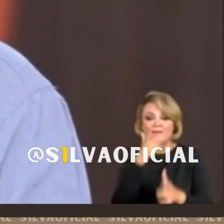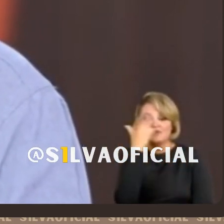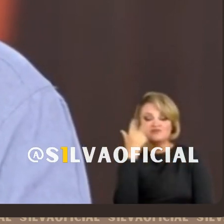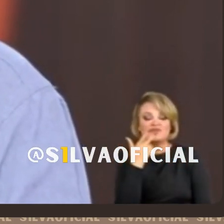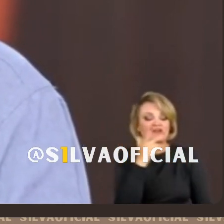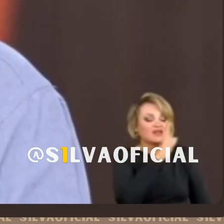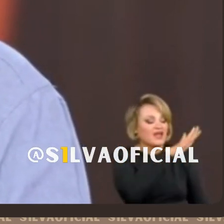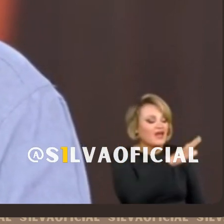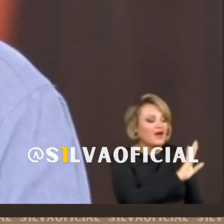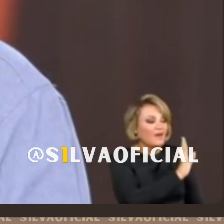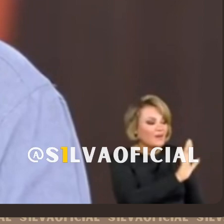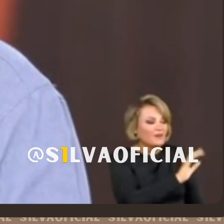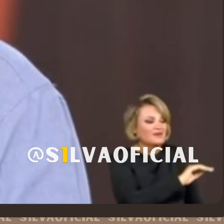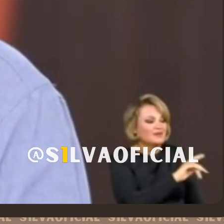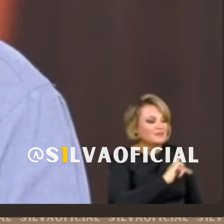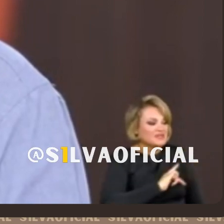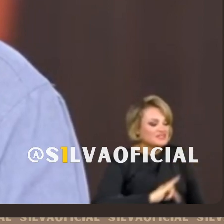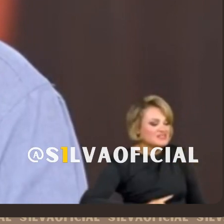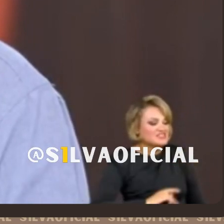pobre.